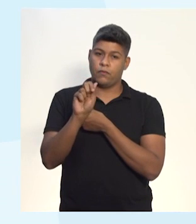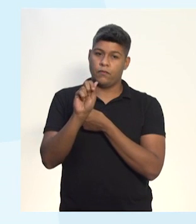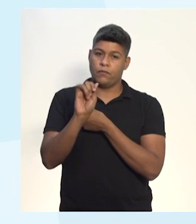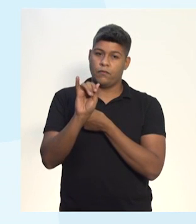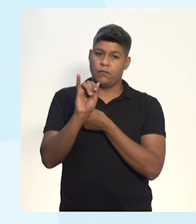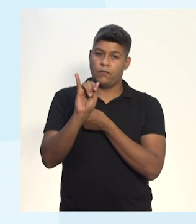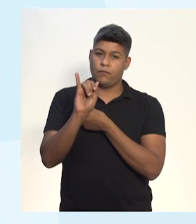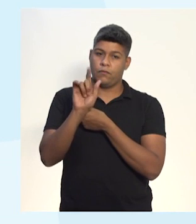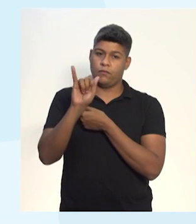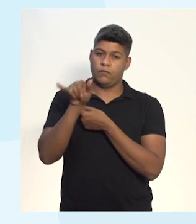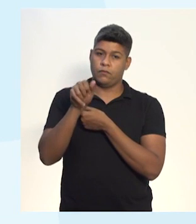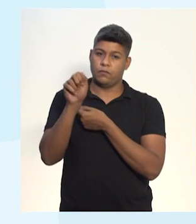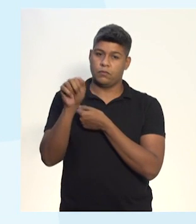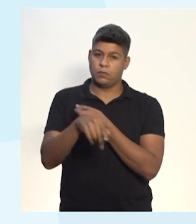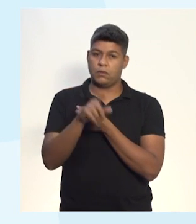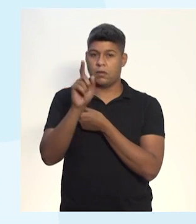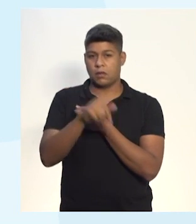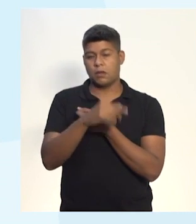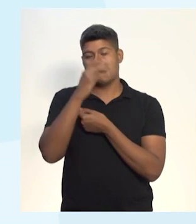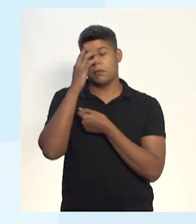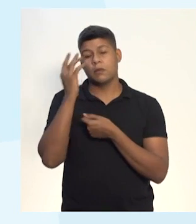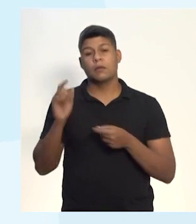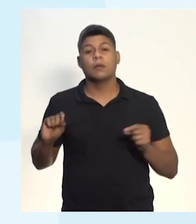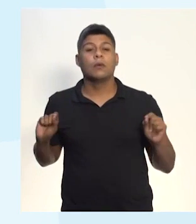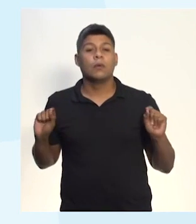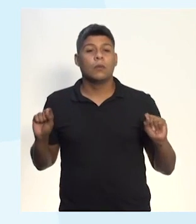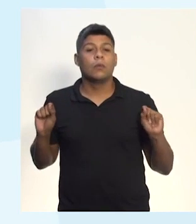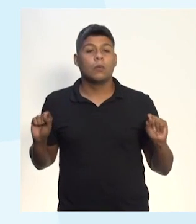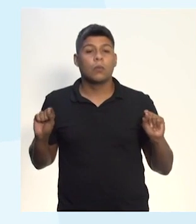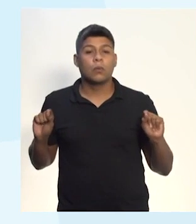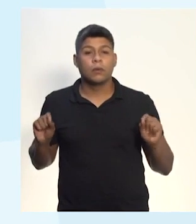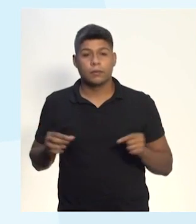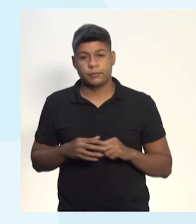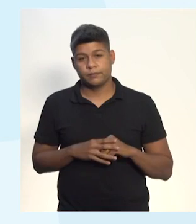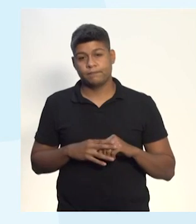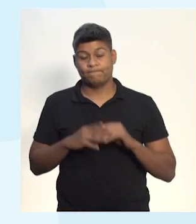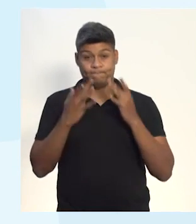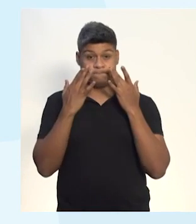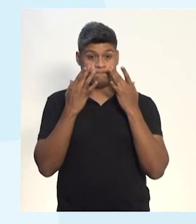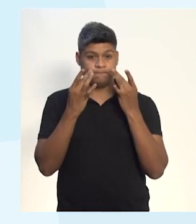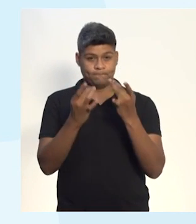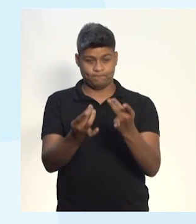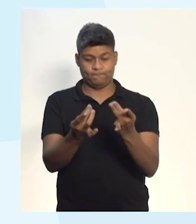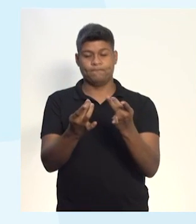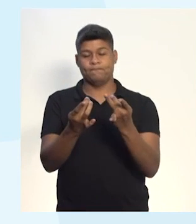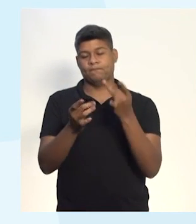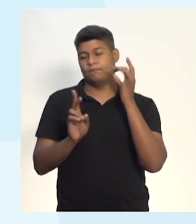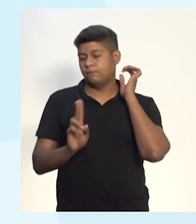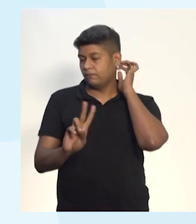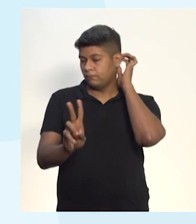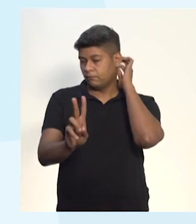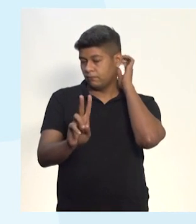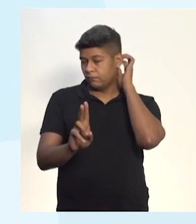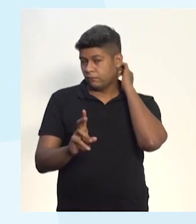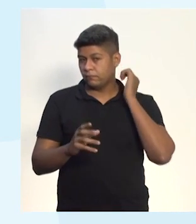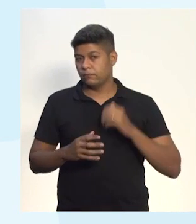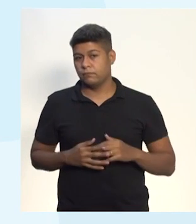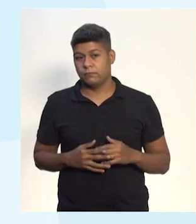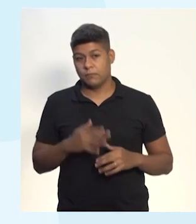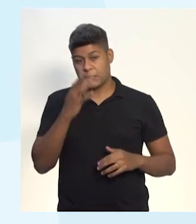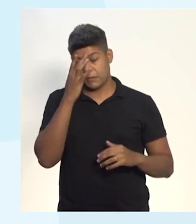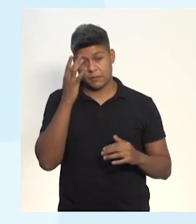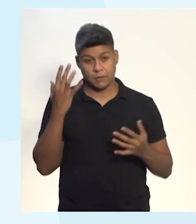E certamente era um cientista que era vidrado no Victor Hugo. E, para